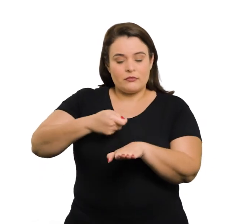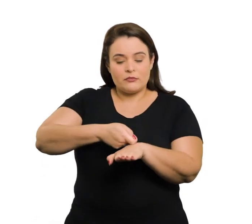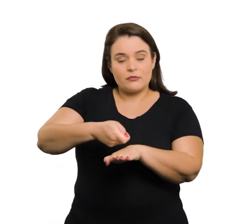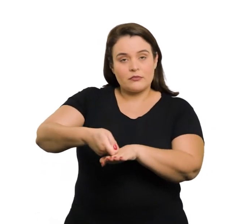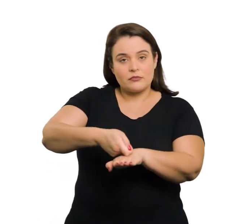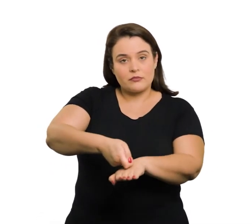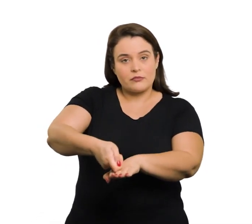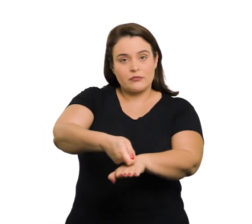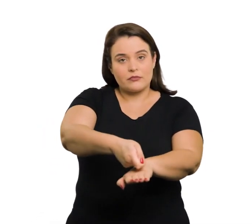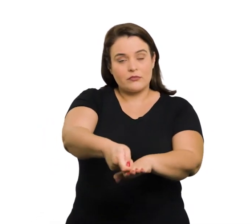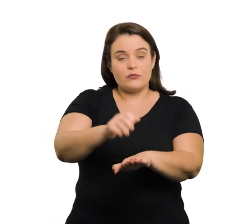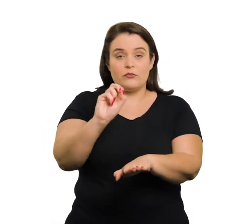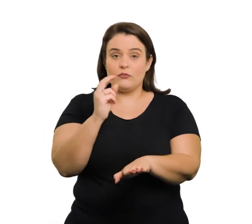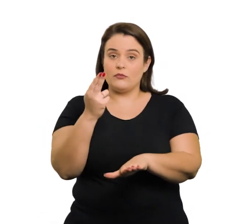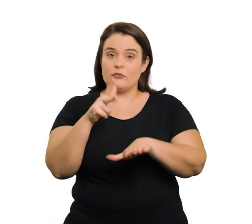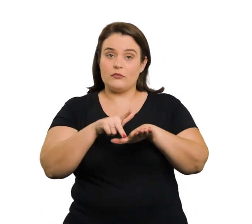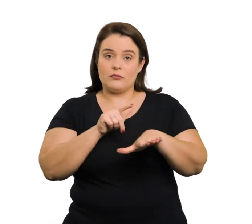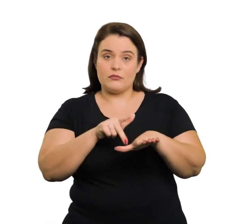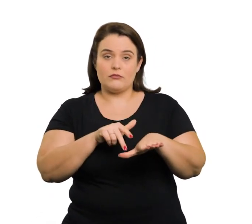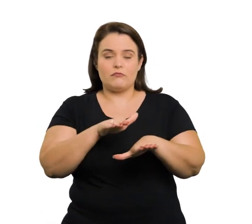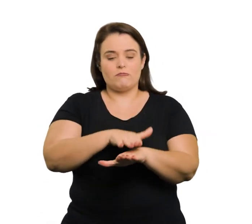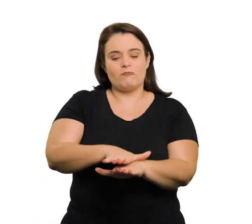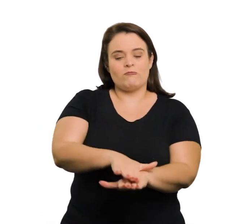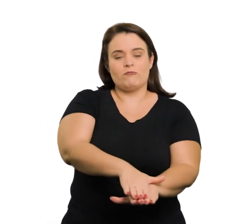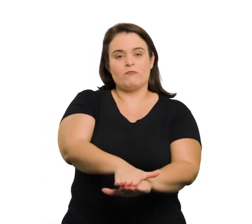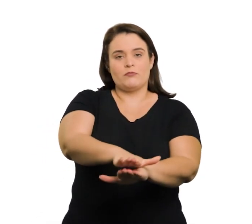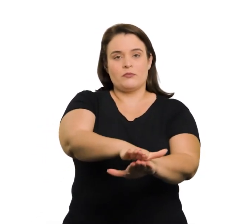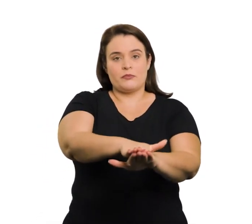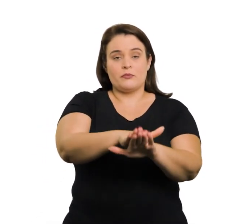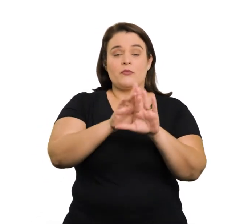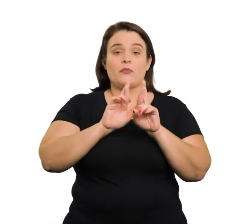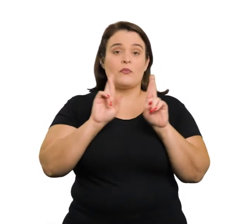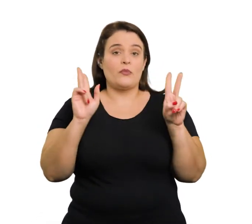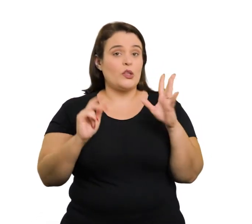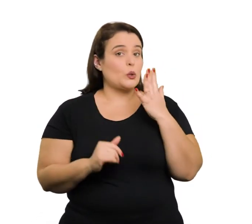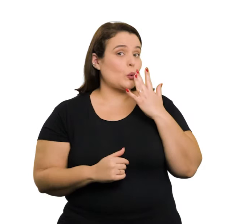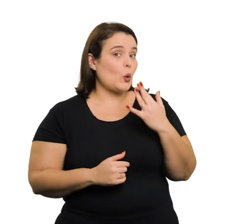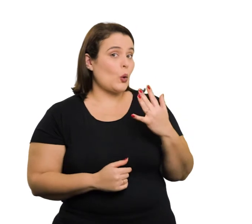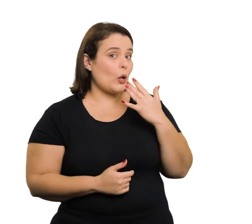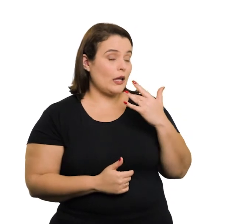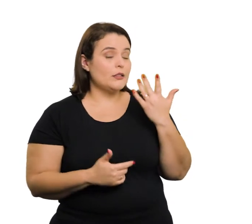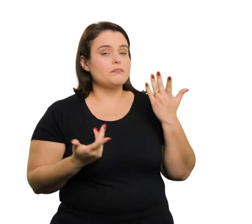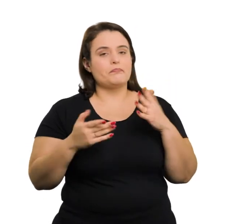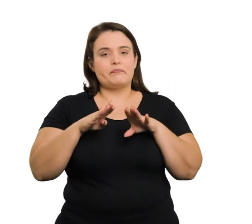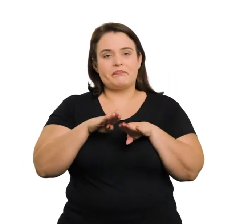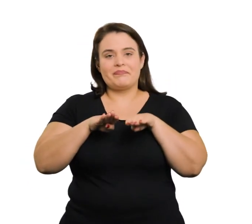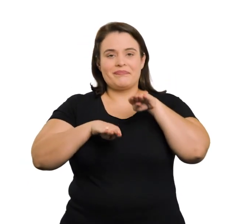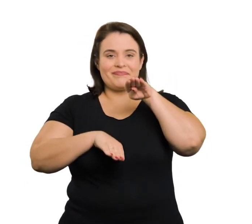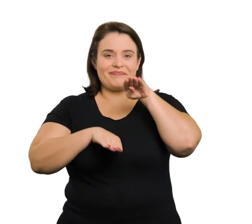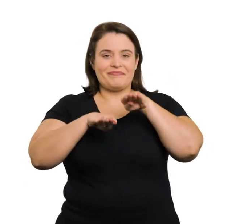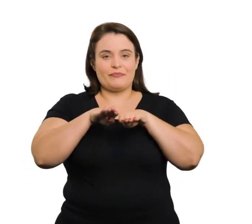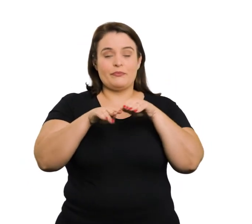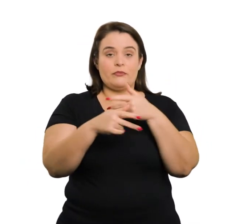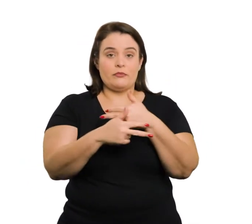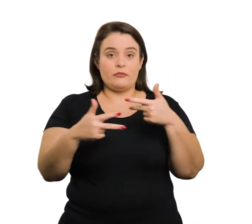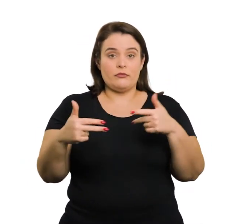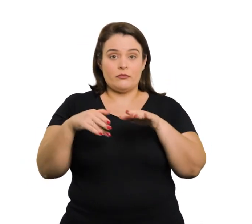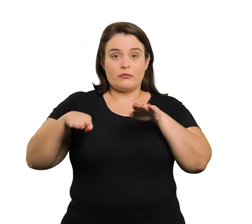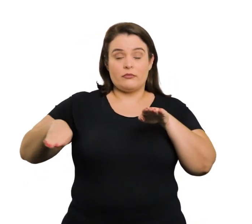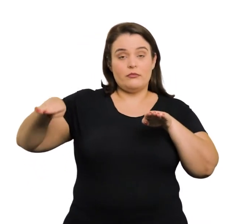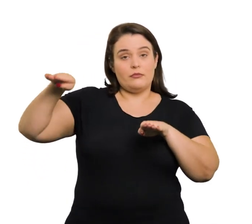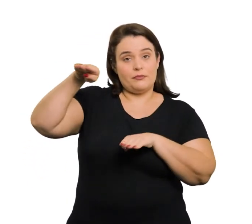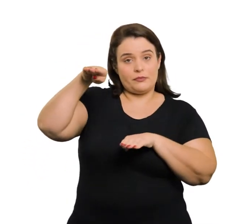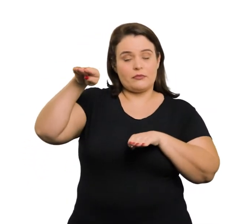de bengalas longas ou dos pés, e também pelo contraste de cor, eventuais desníveis,